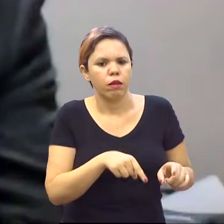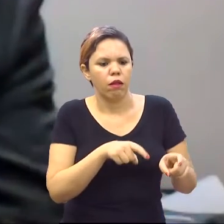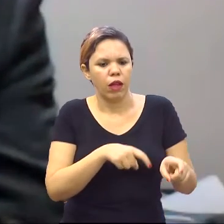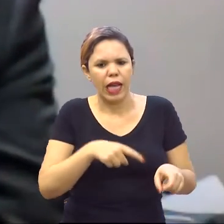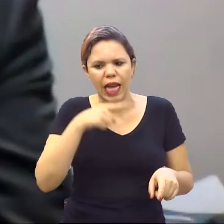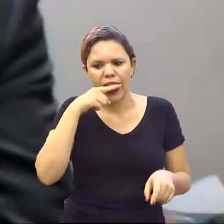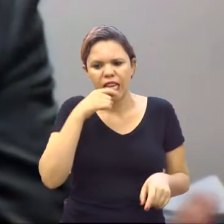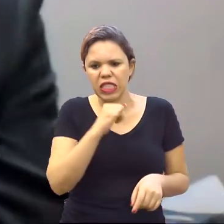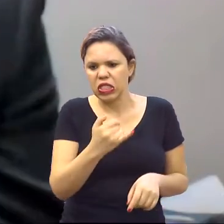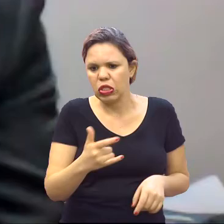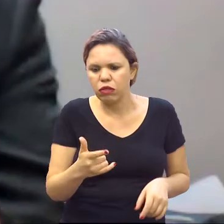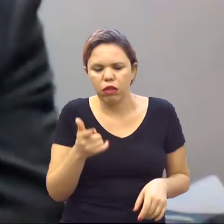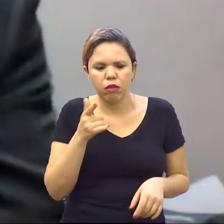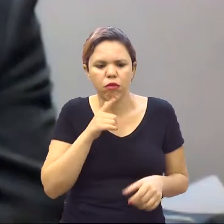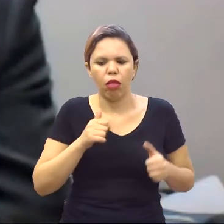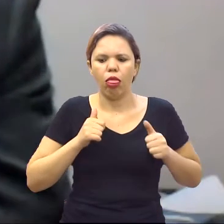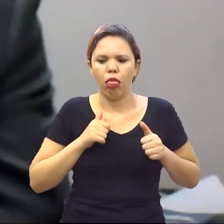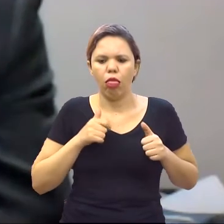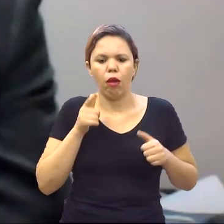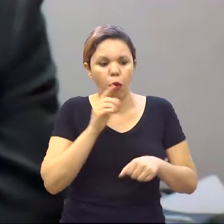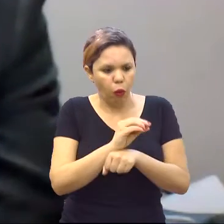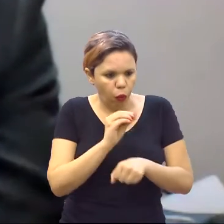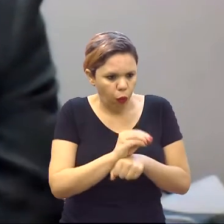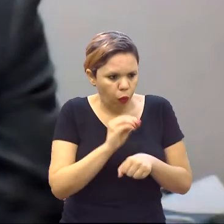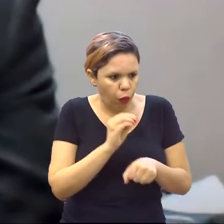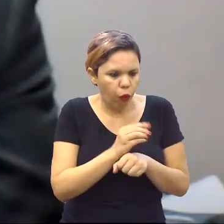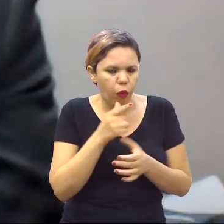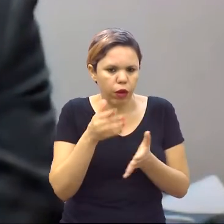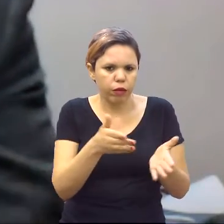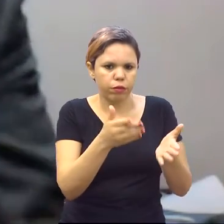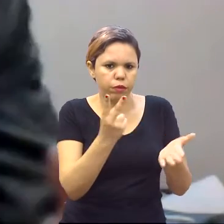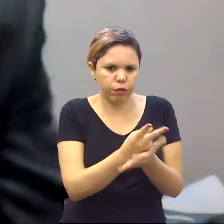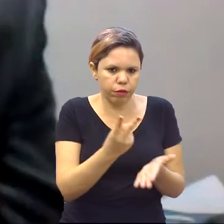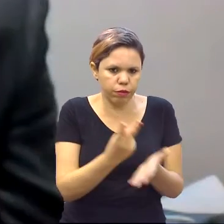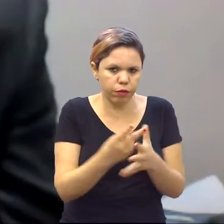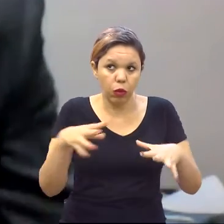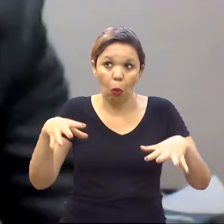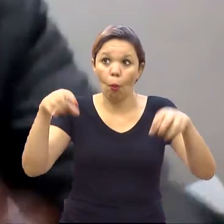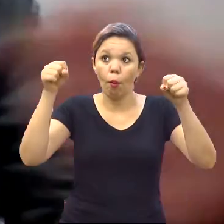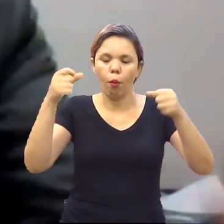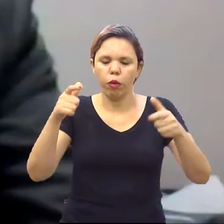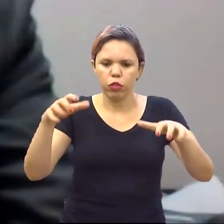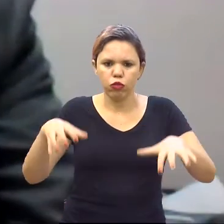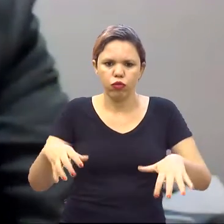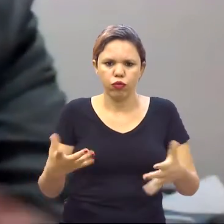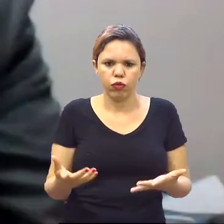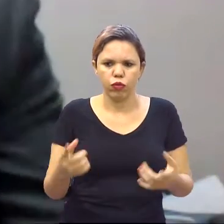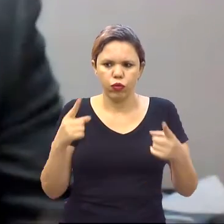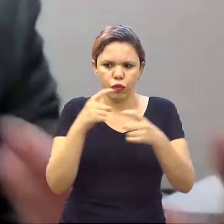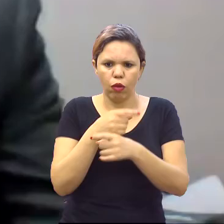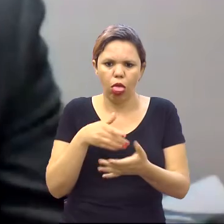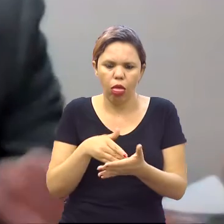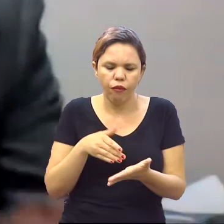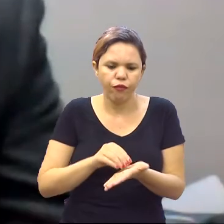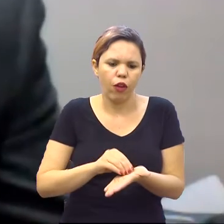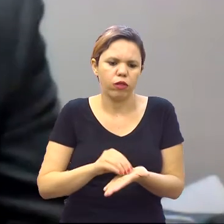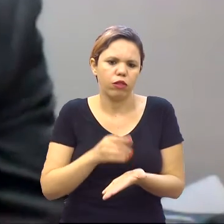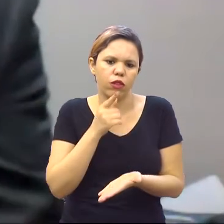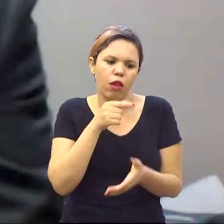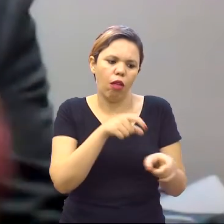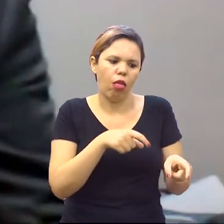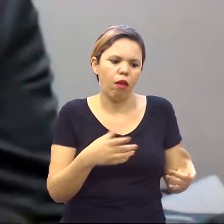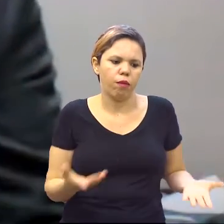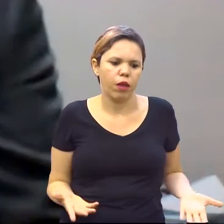da cana não está se acanhando e está protegendo os mananciais, mesmo na estiagem, com as dificuldades que exige irrigação e tudo